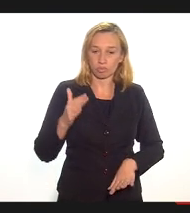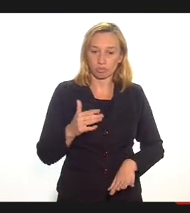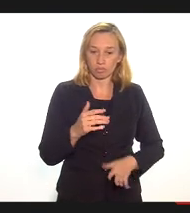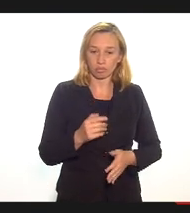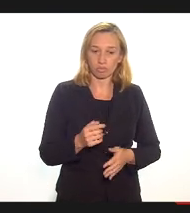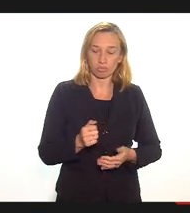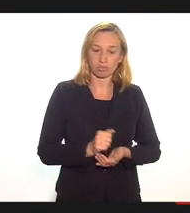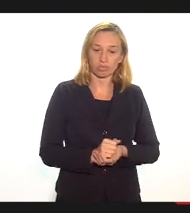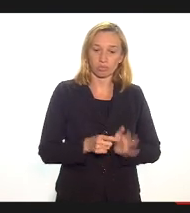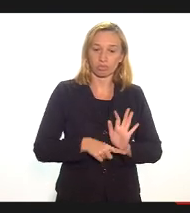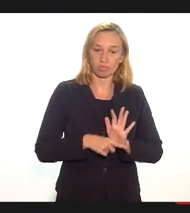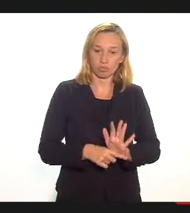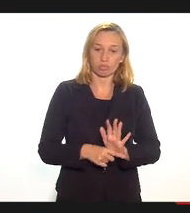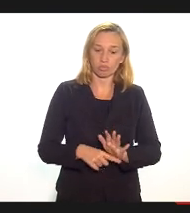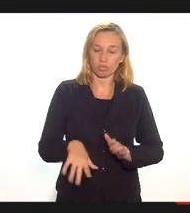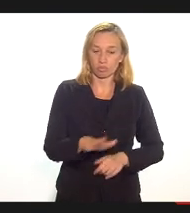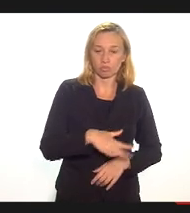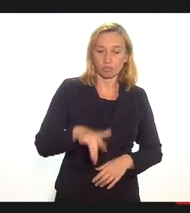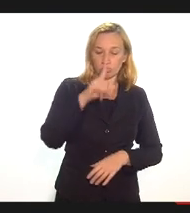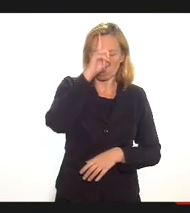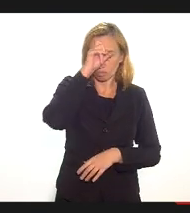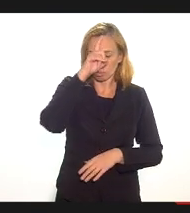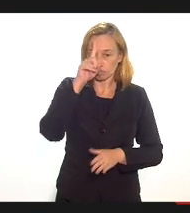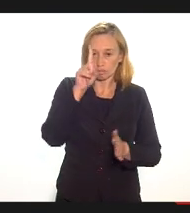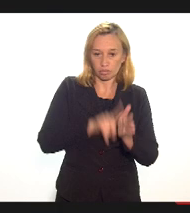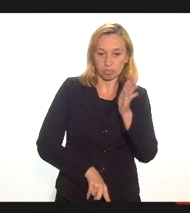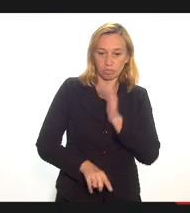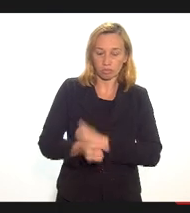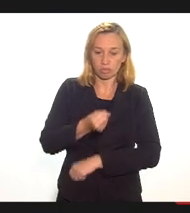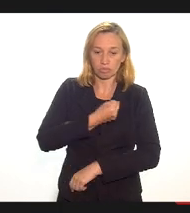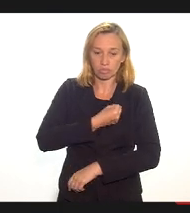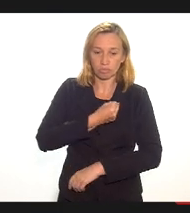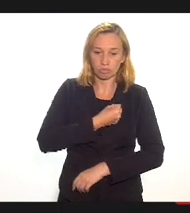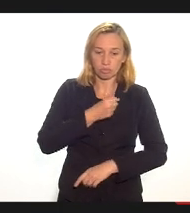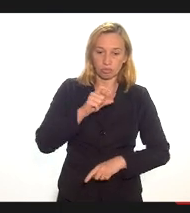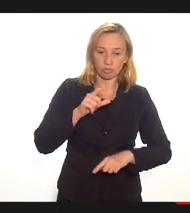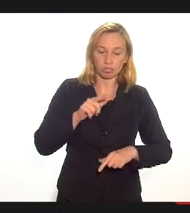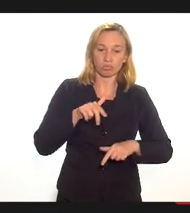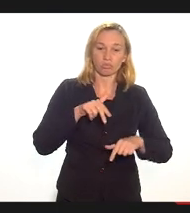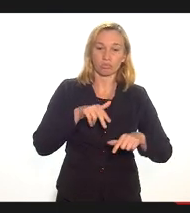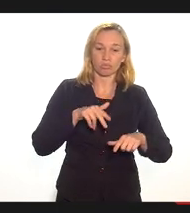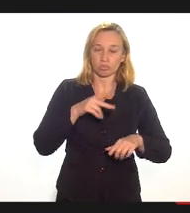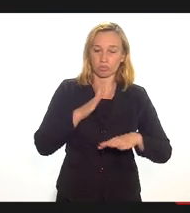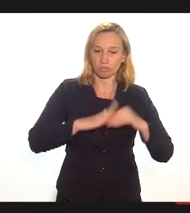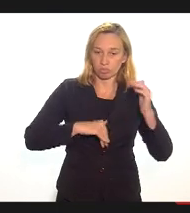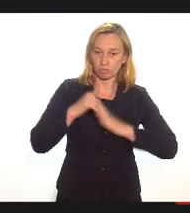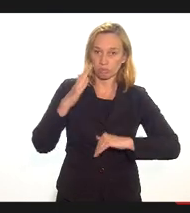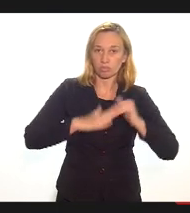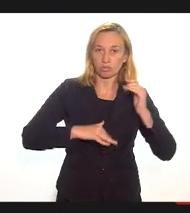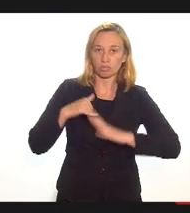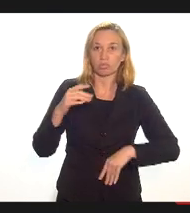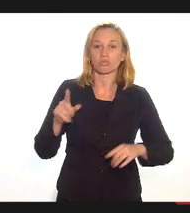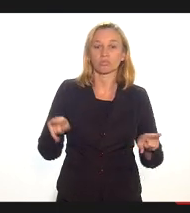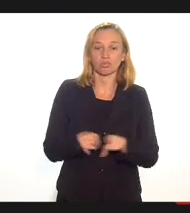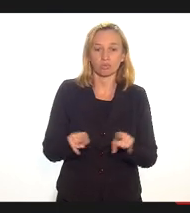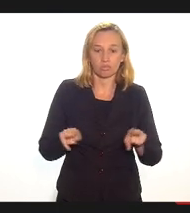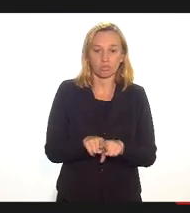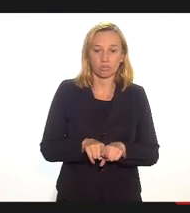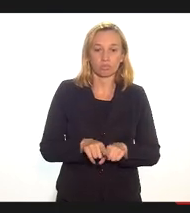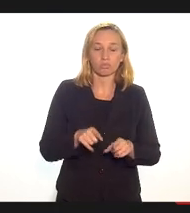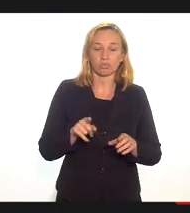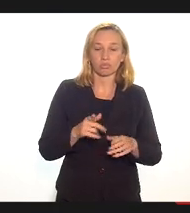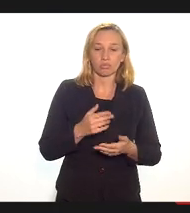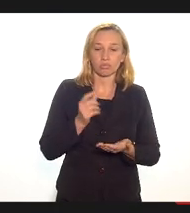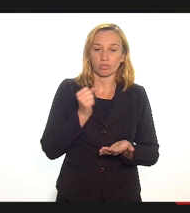as unidades de saúde com menos da metade do seu déficit de pessoal, e mesmo assim através de